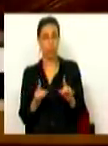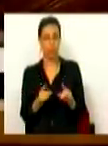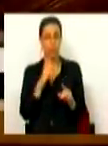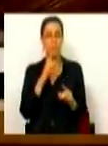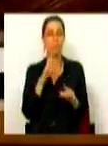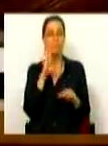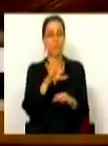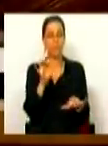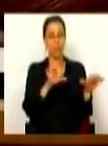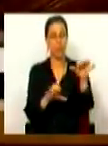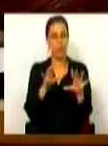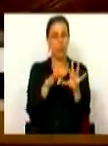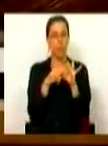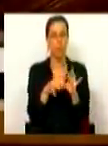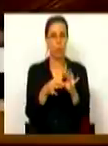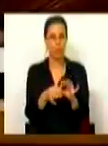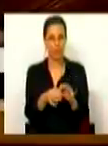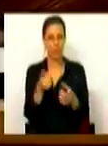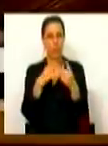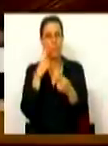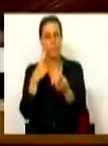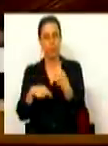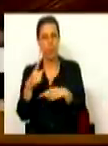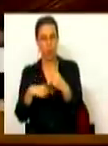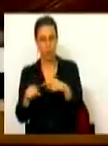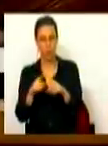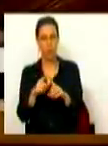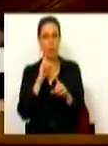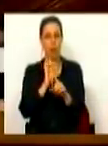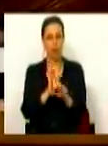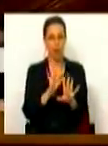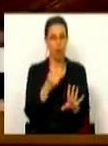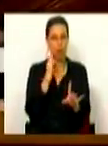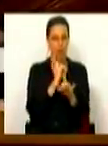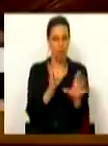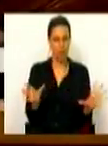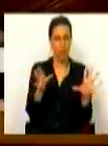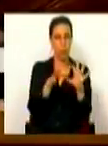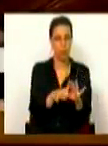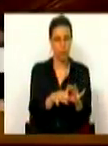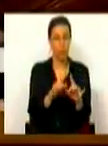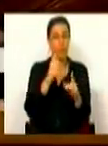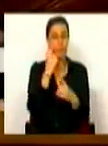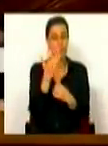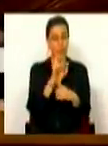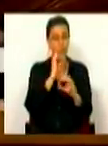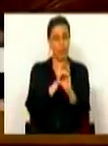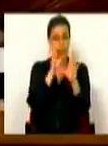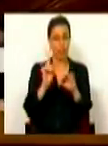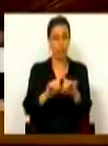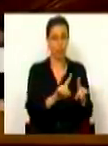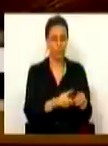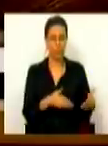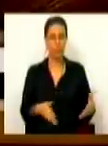forma de laboratórios colaborativos, e a renovação em curso dos laboratórios associados, são exemplos claros da diversidade